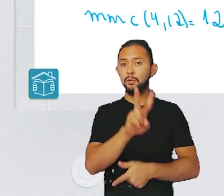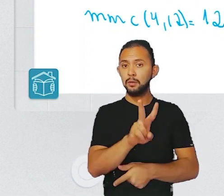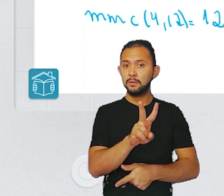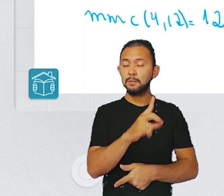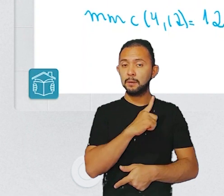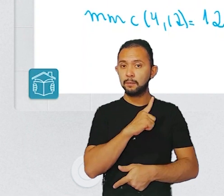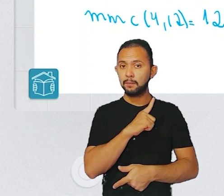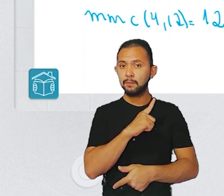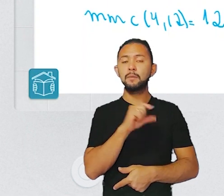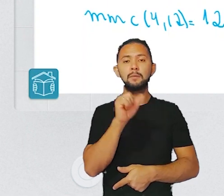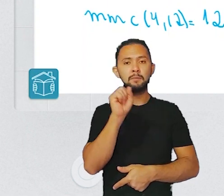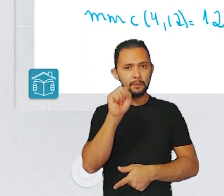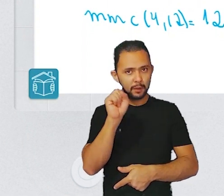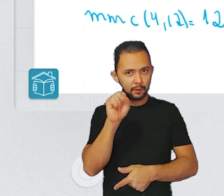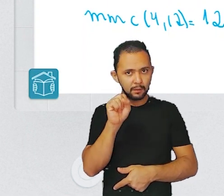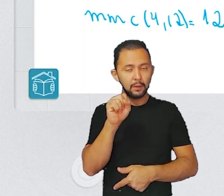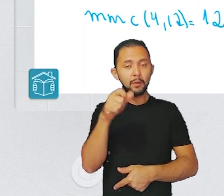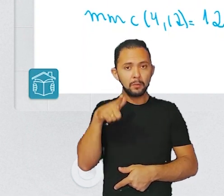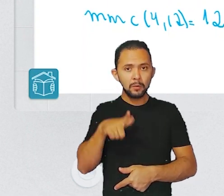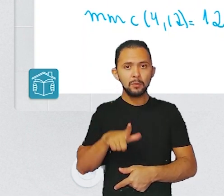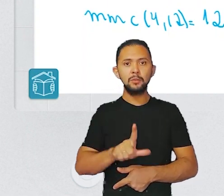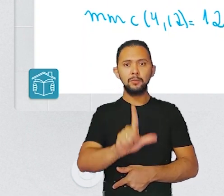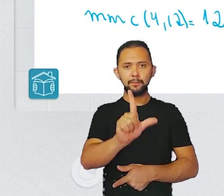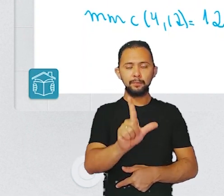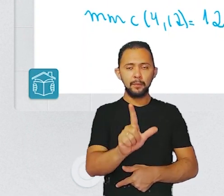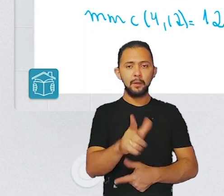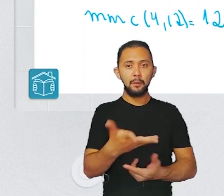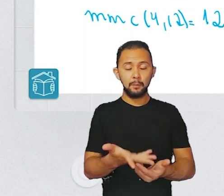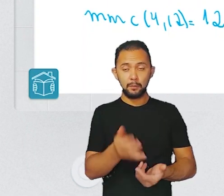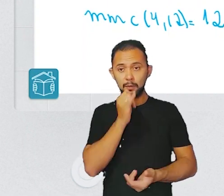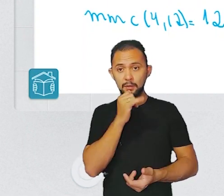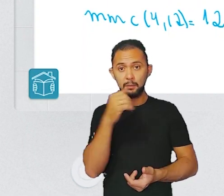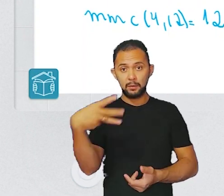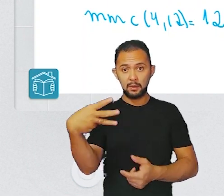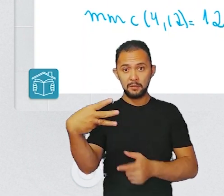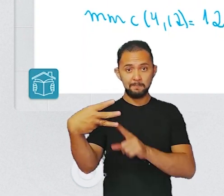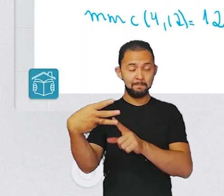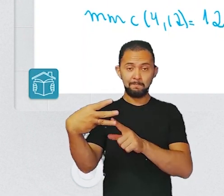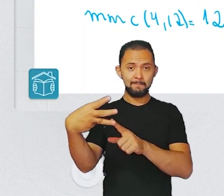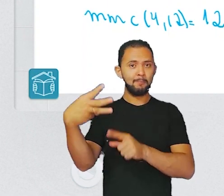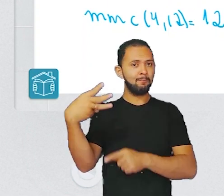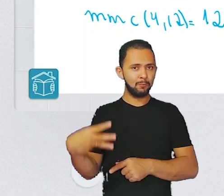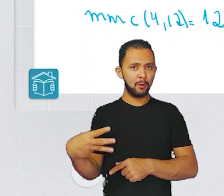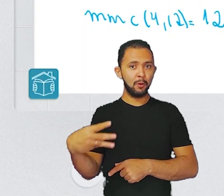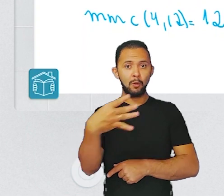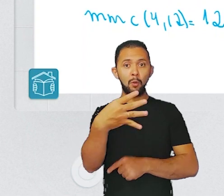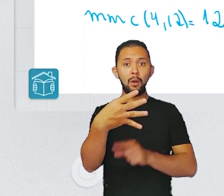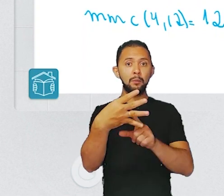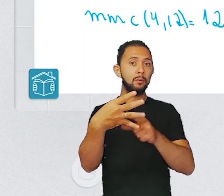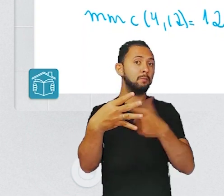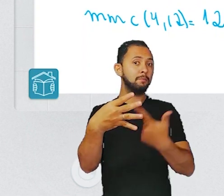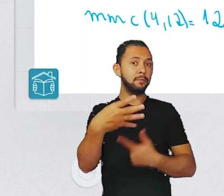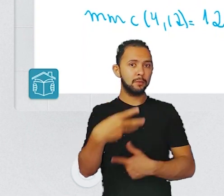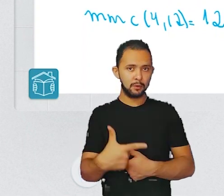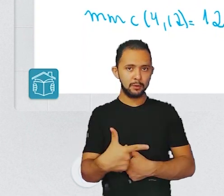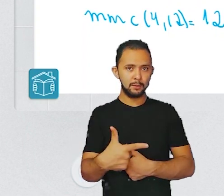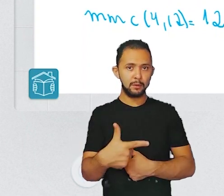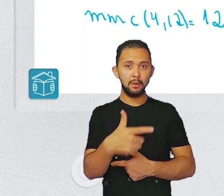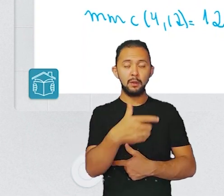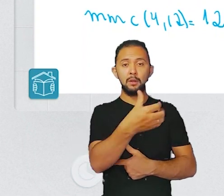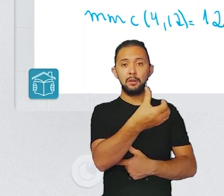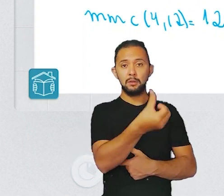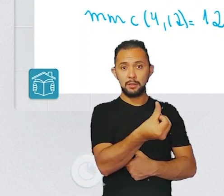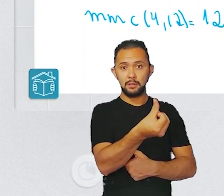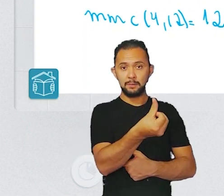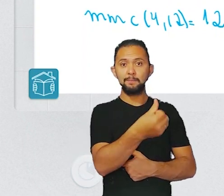Então, a gente vai continuar. O 3 não dá, vou repetir. O 4 dividido por 2 é igual a 2. O 6 dividido por 2 é